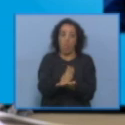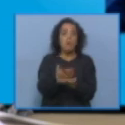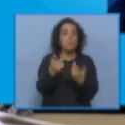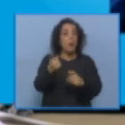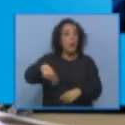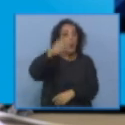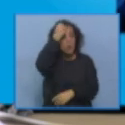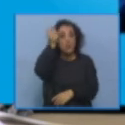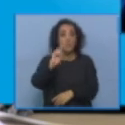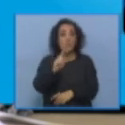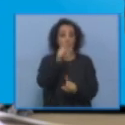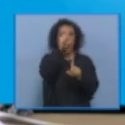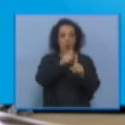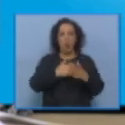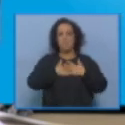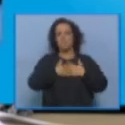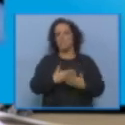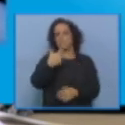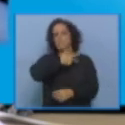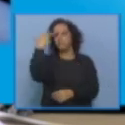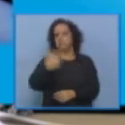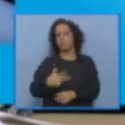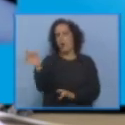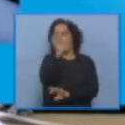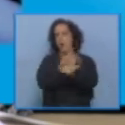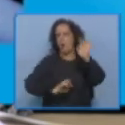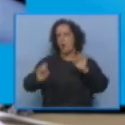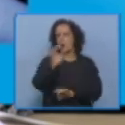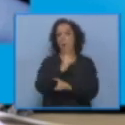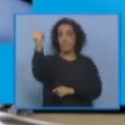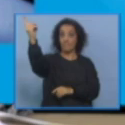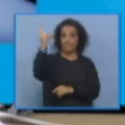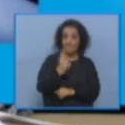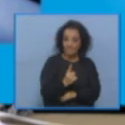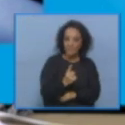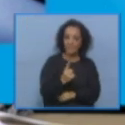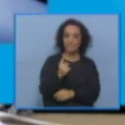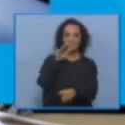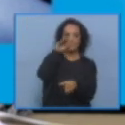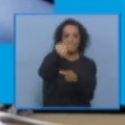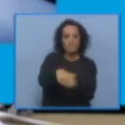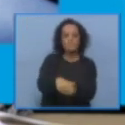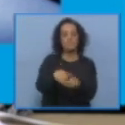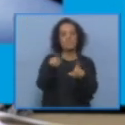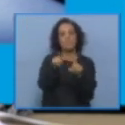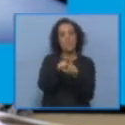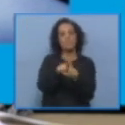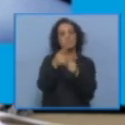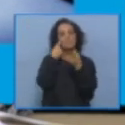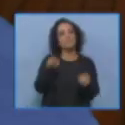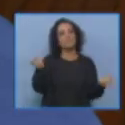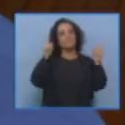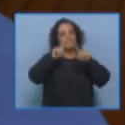esquecer, era o europeísta, ou seja, era o homem que vinha reconstruir com a reconstrução